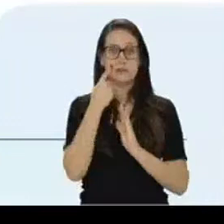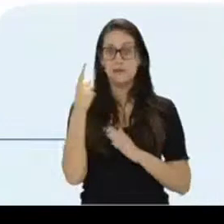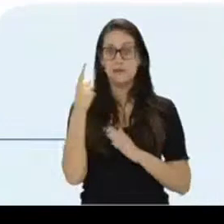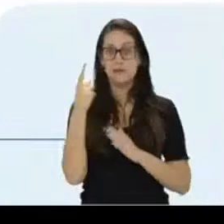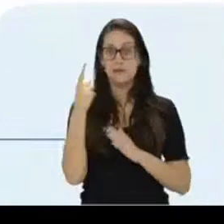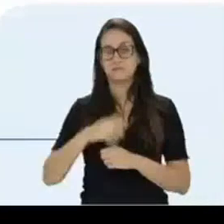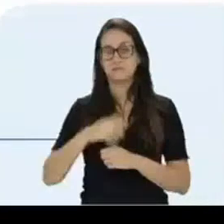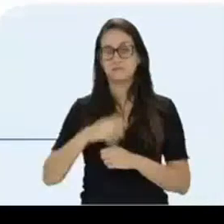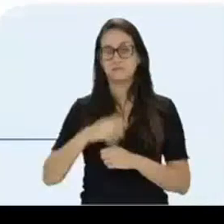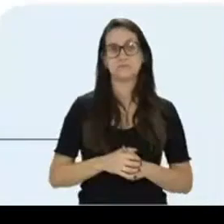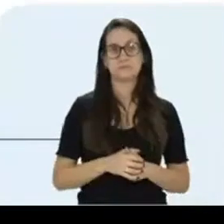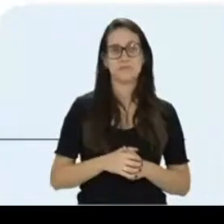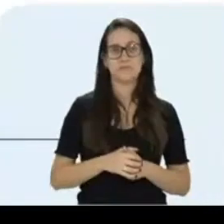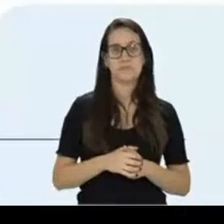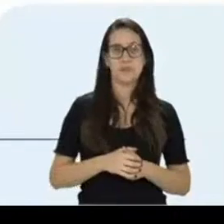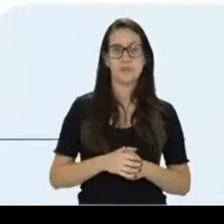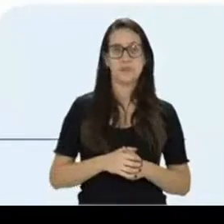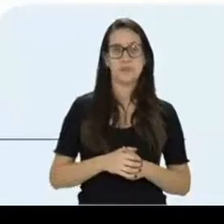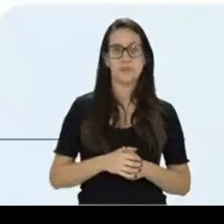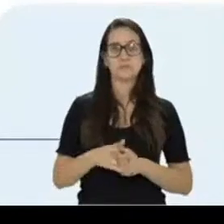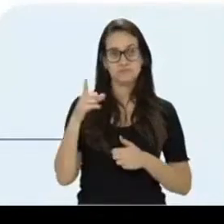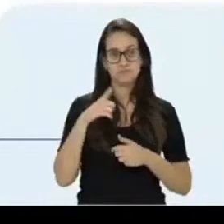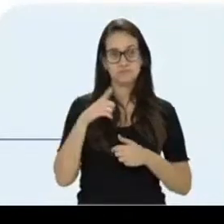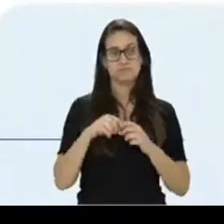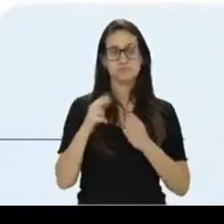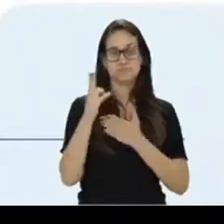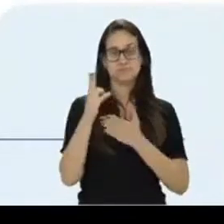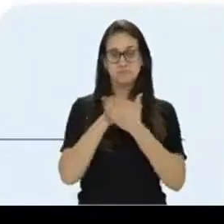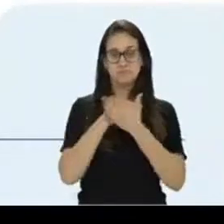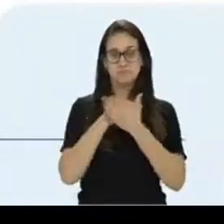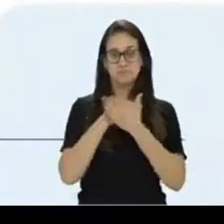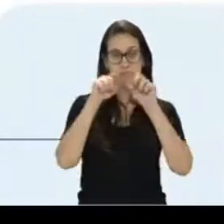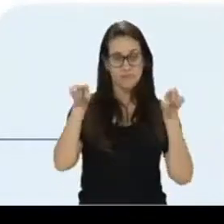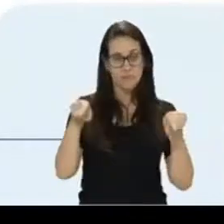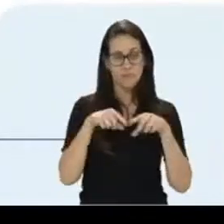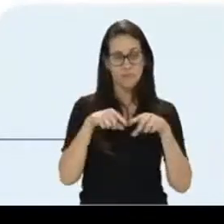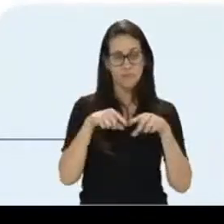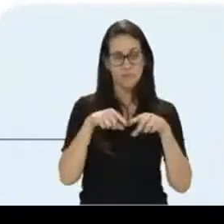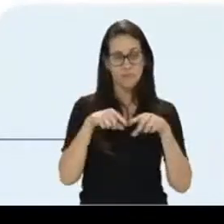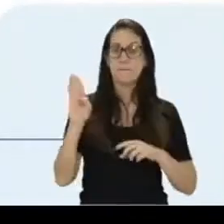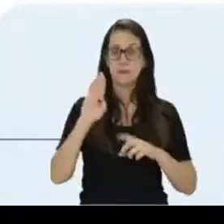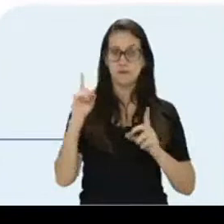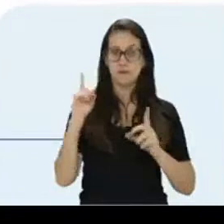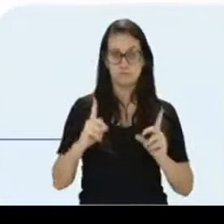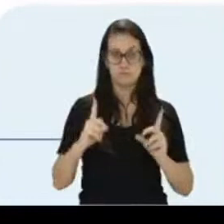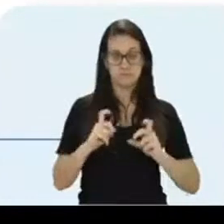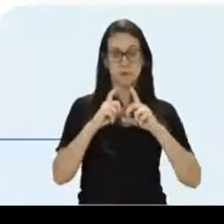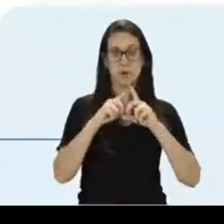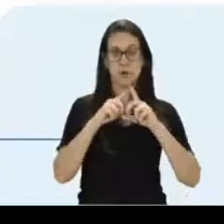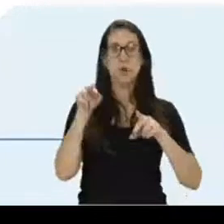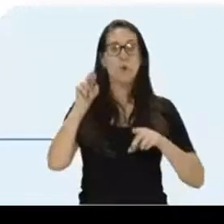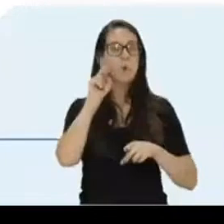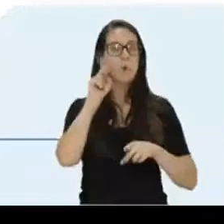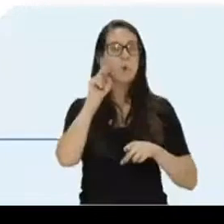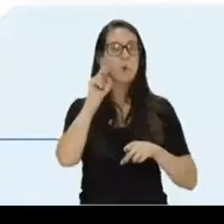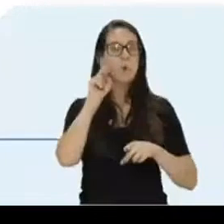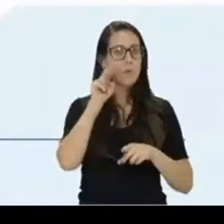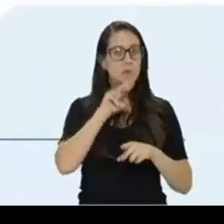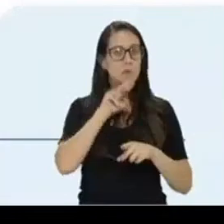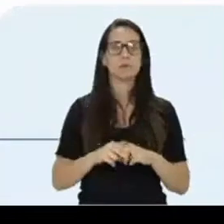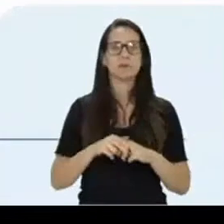eletromicrografia, nós temos aqui uma bactéria corada de forma rosa, então ela é uma